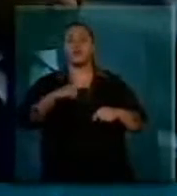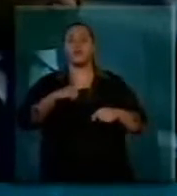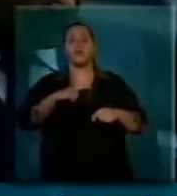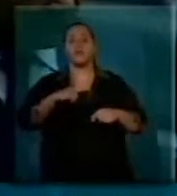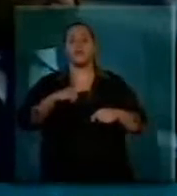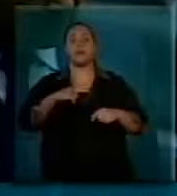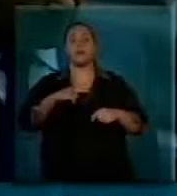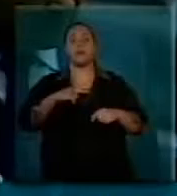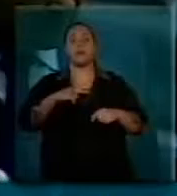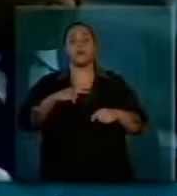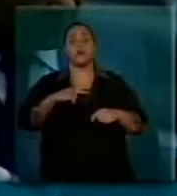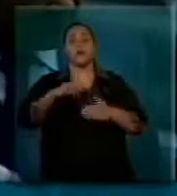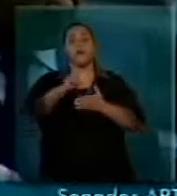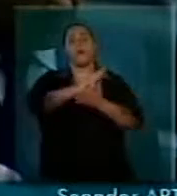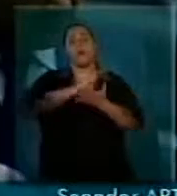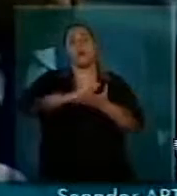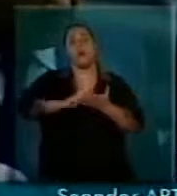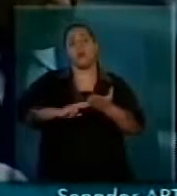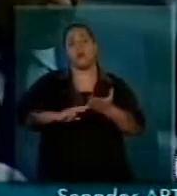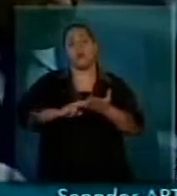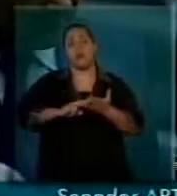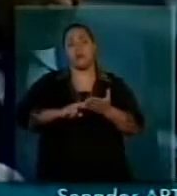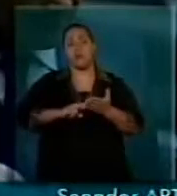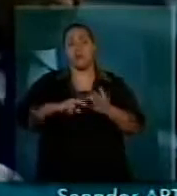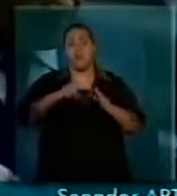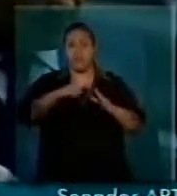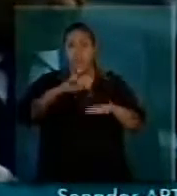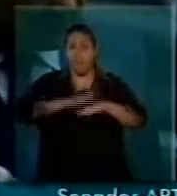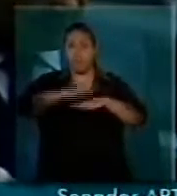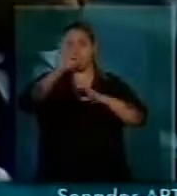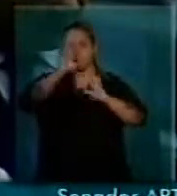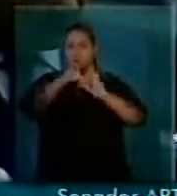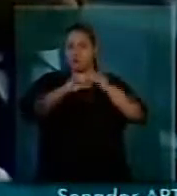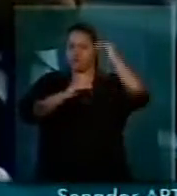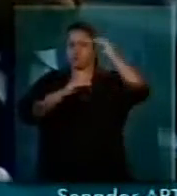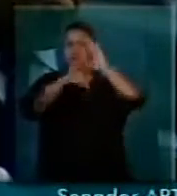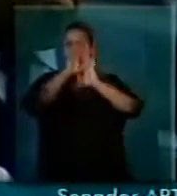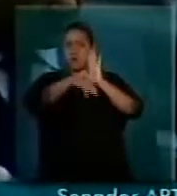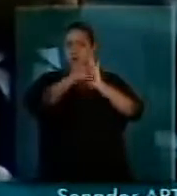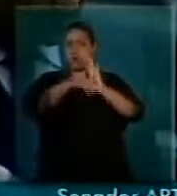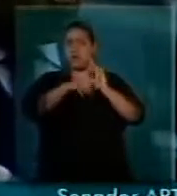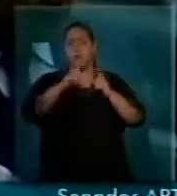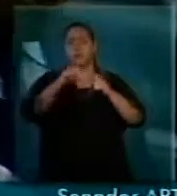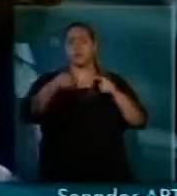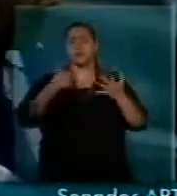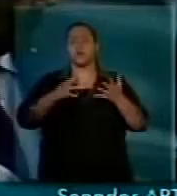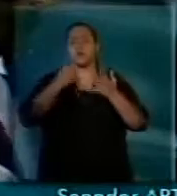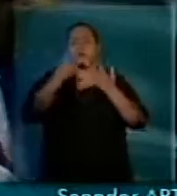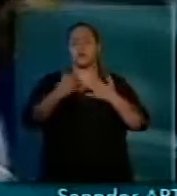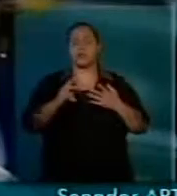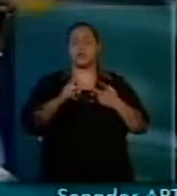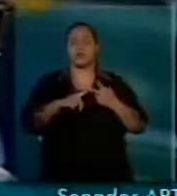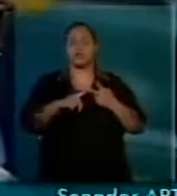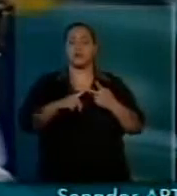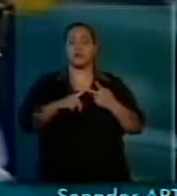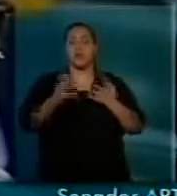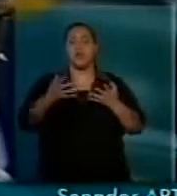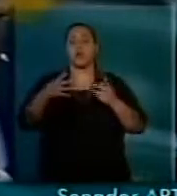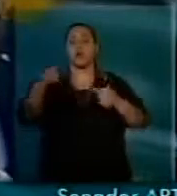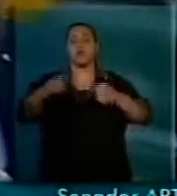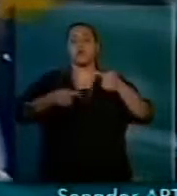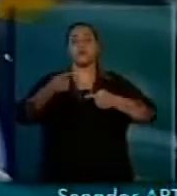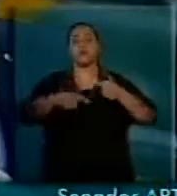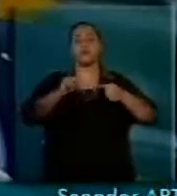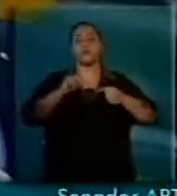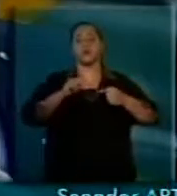bem, eu não sei se a resolução pode suplantar a Carta Magna do país, mas não é nem sobre isso que quero debater com Vossa Excelência.